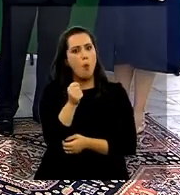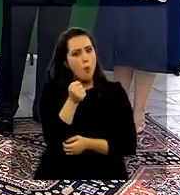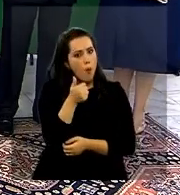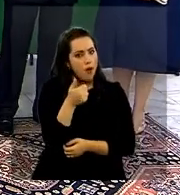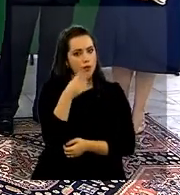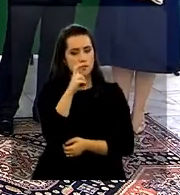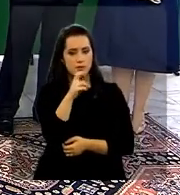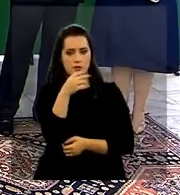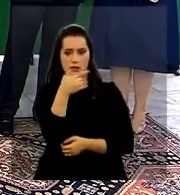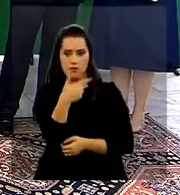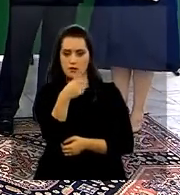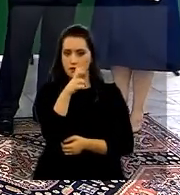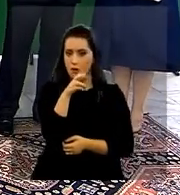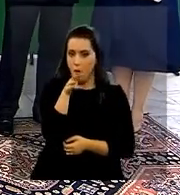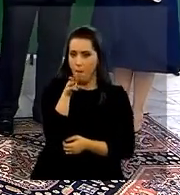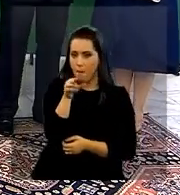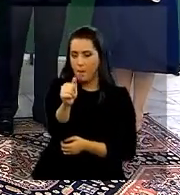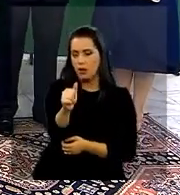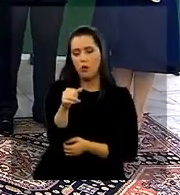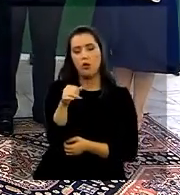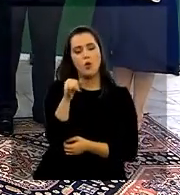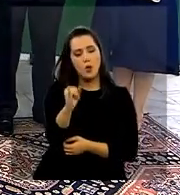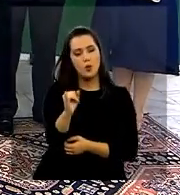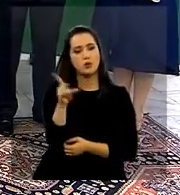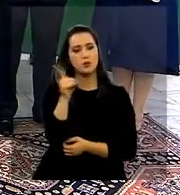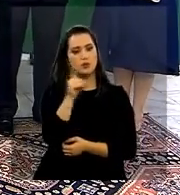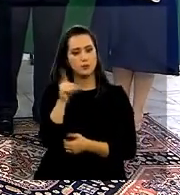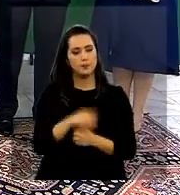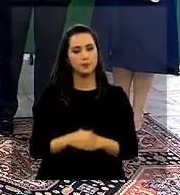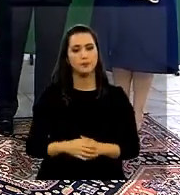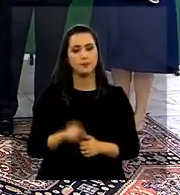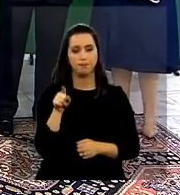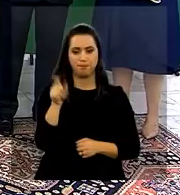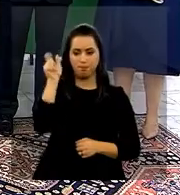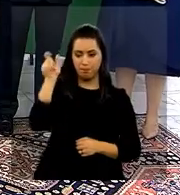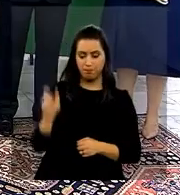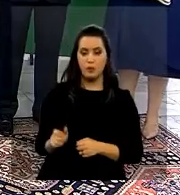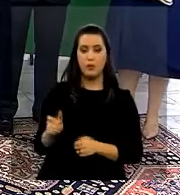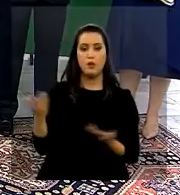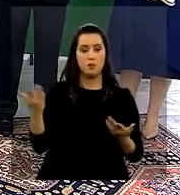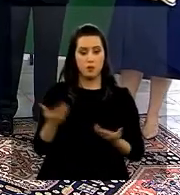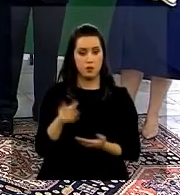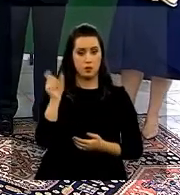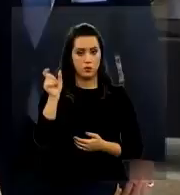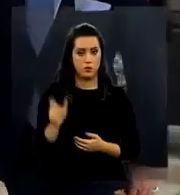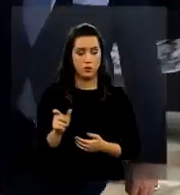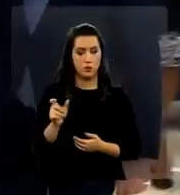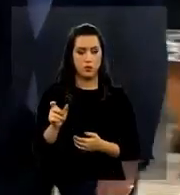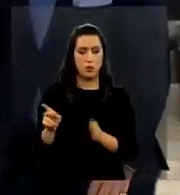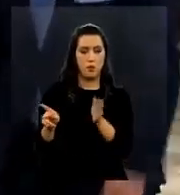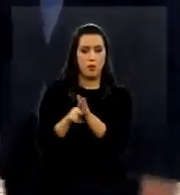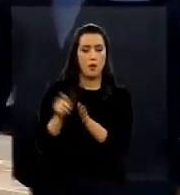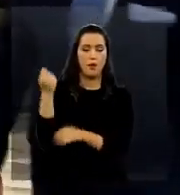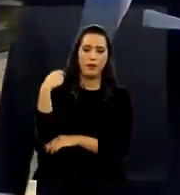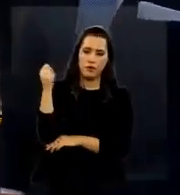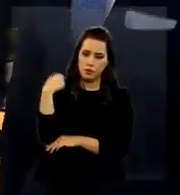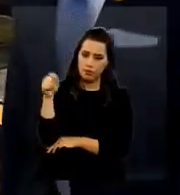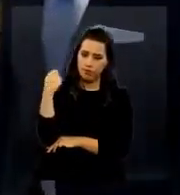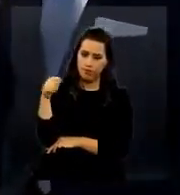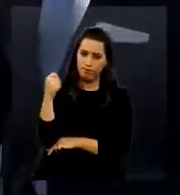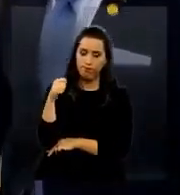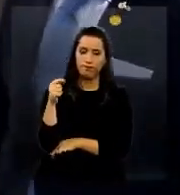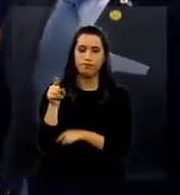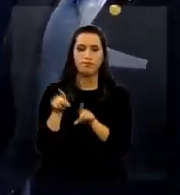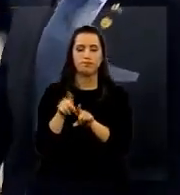bilhões de dólares. Jorge Fauri, ministro das Relações Exteriores e Culto da República Argentina.